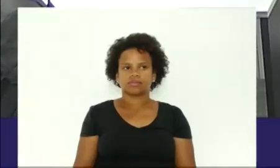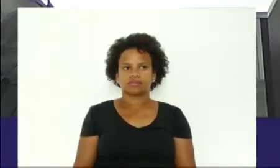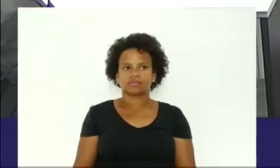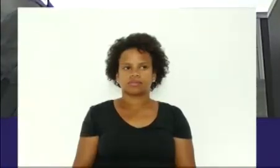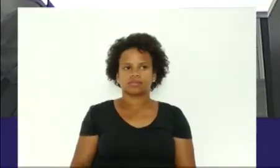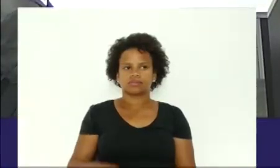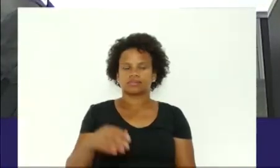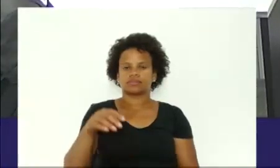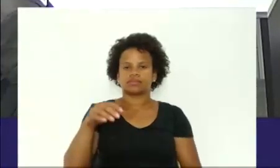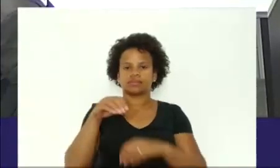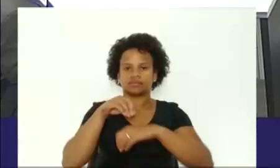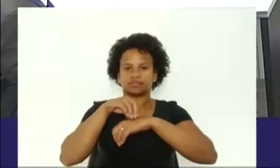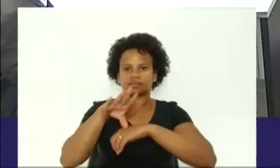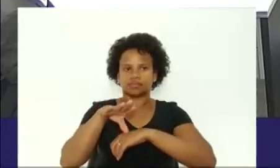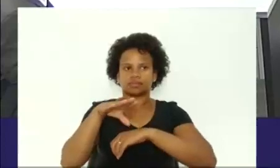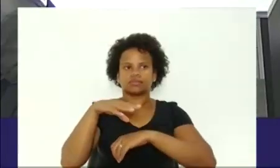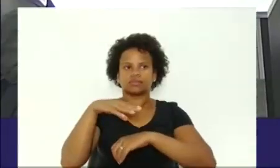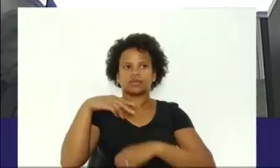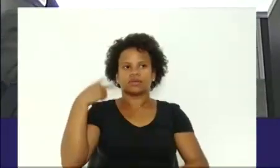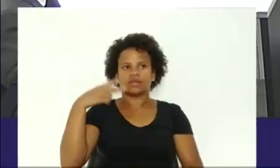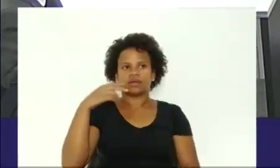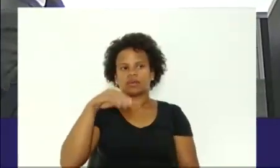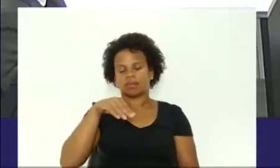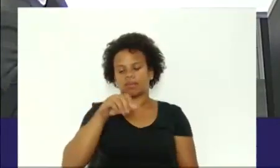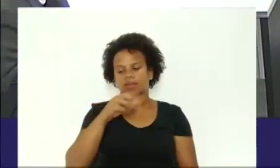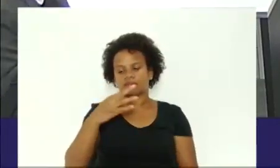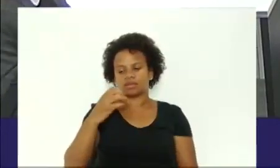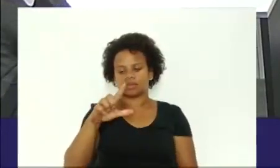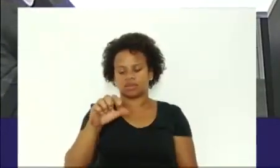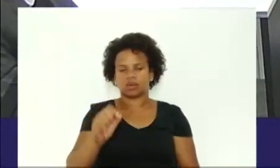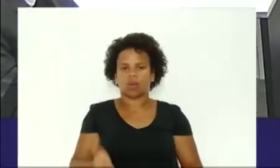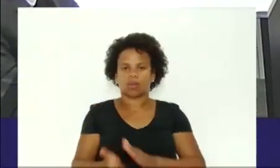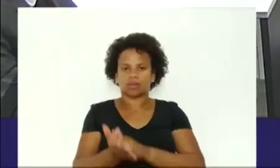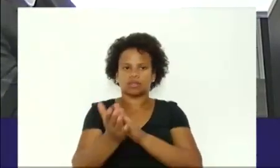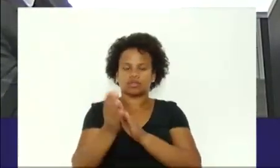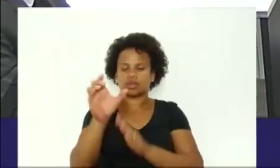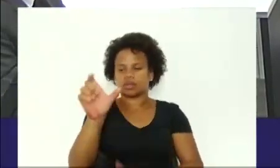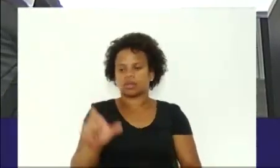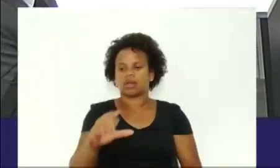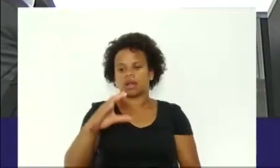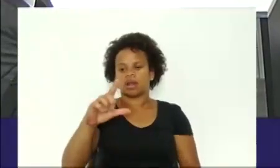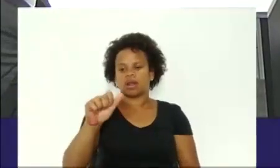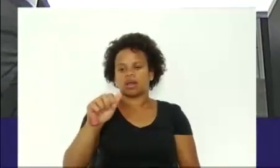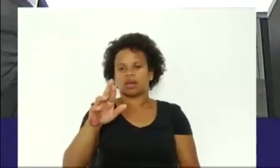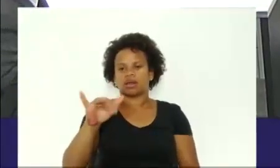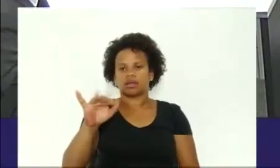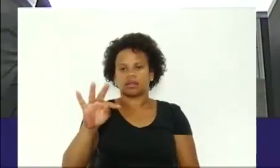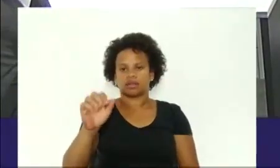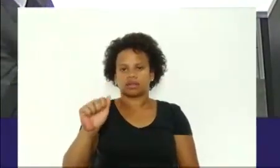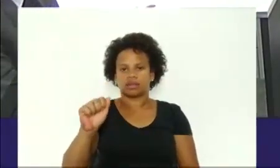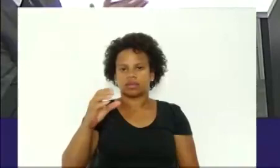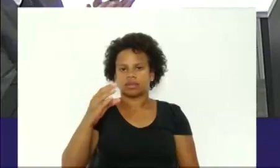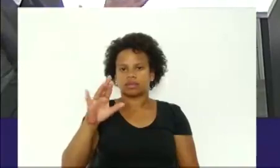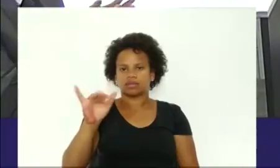Indicada pelo vereador Marcelo Sleiman, a Câmara homenageia Clarita Cristina Balestrin.